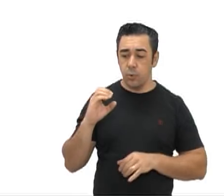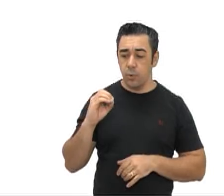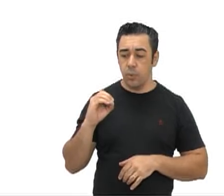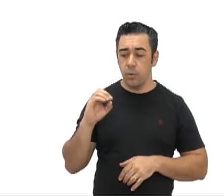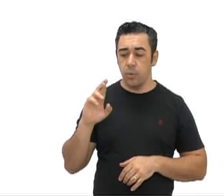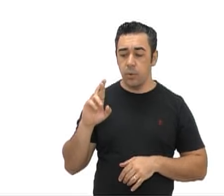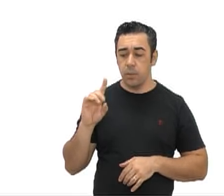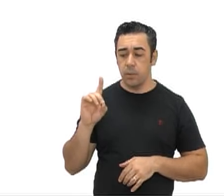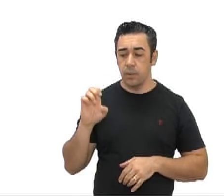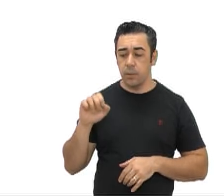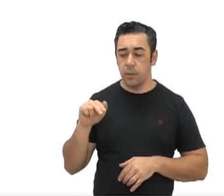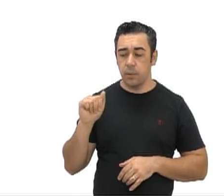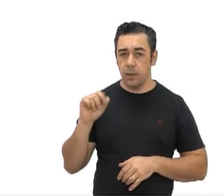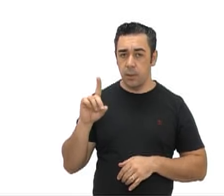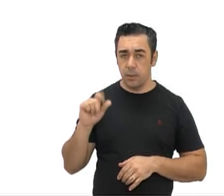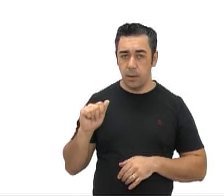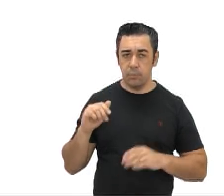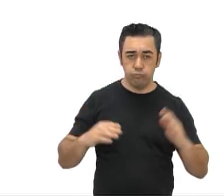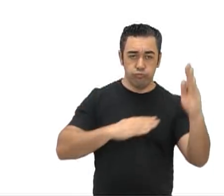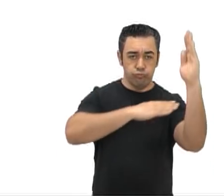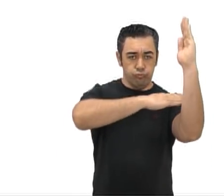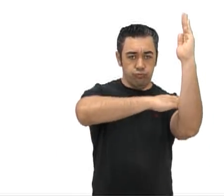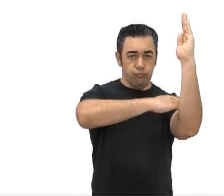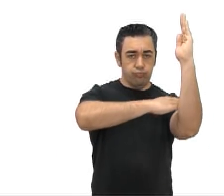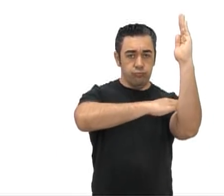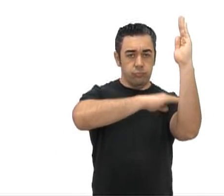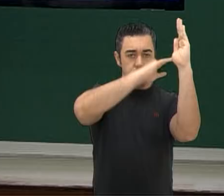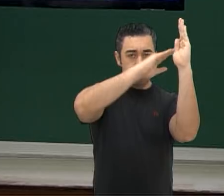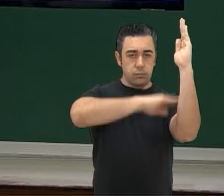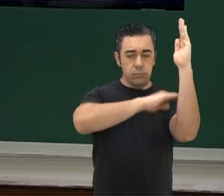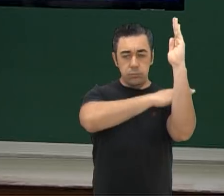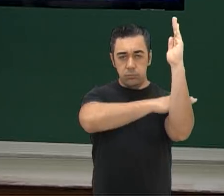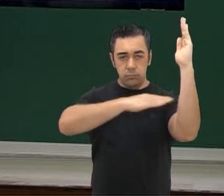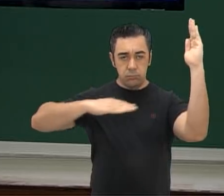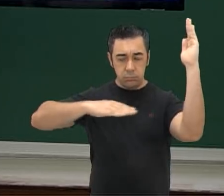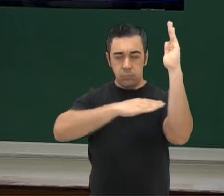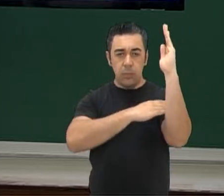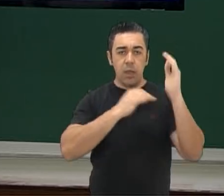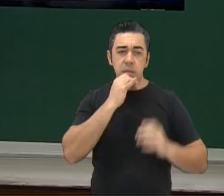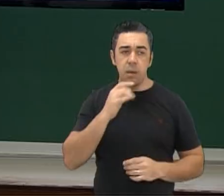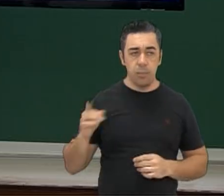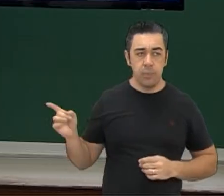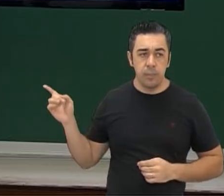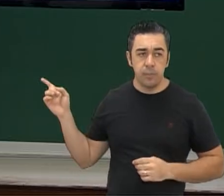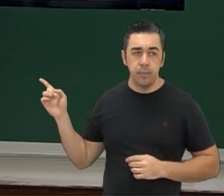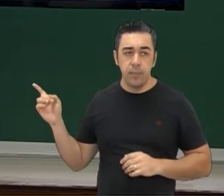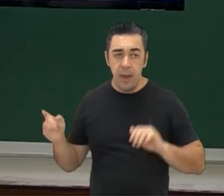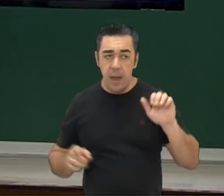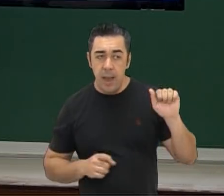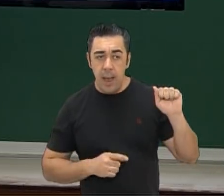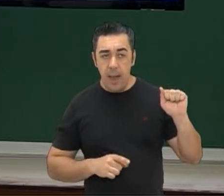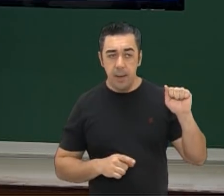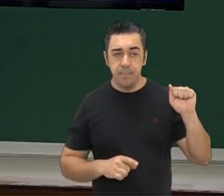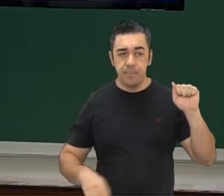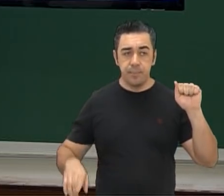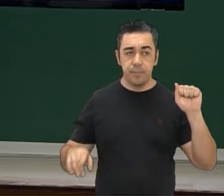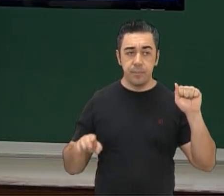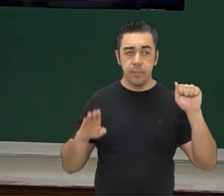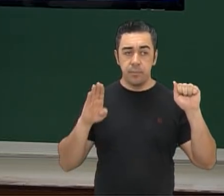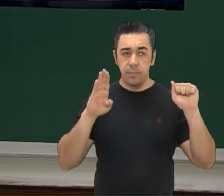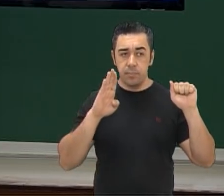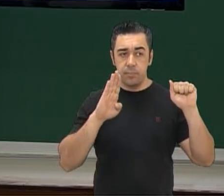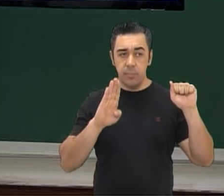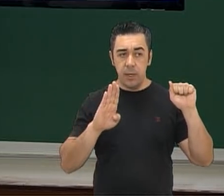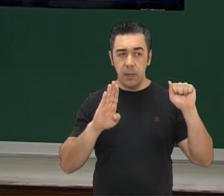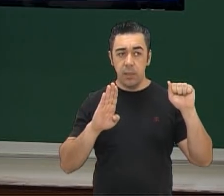Ok? Então aqui você tem a distribuição de um exemplo, o ponto A e o ponto D e o